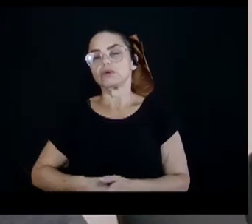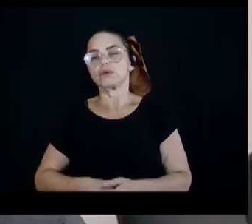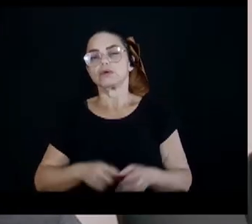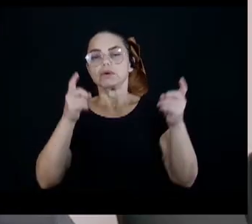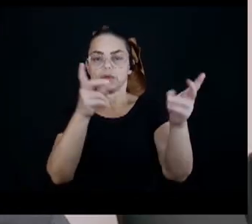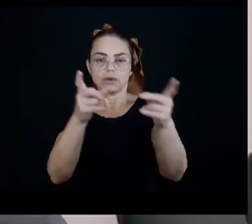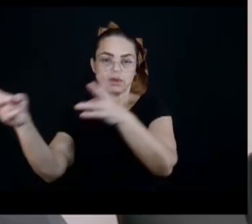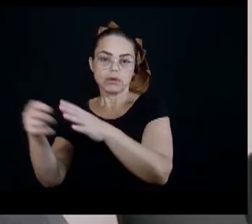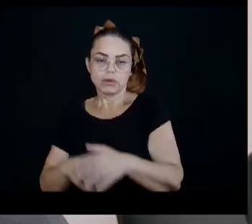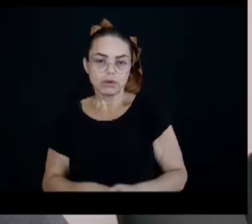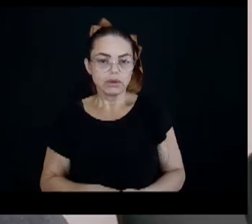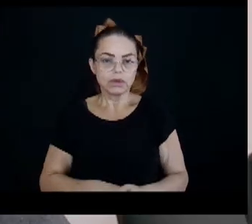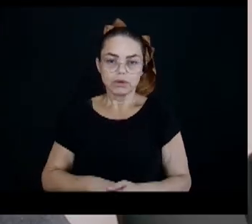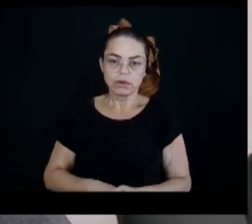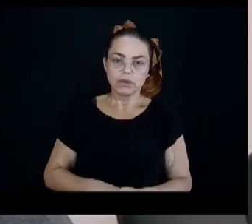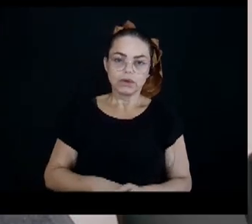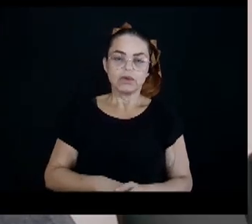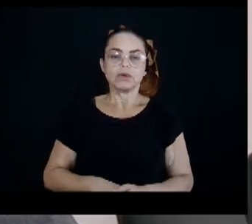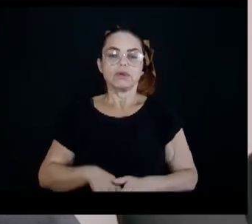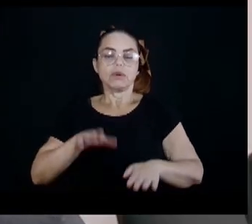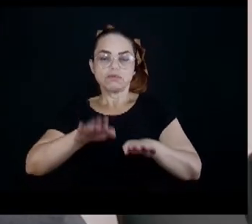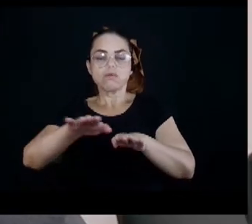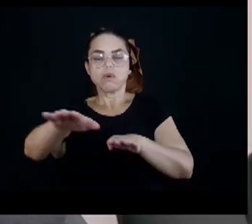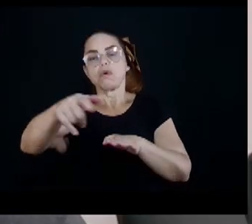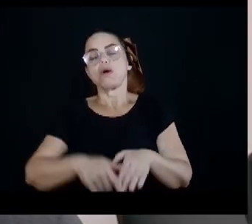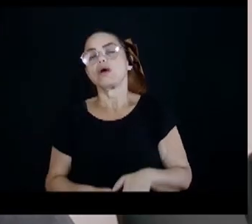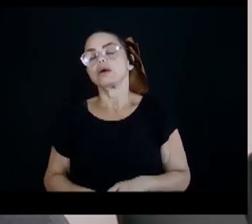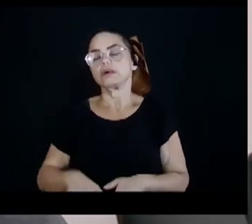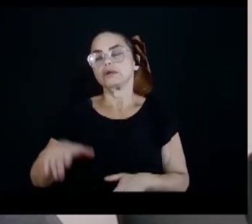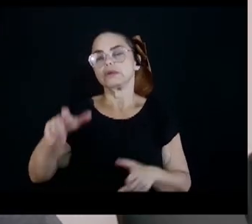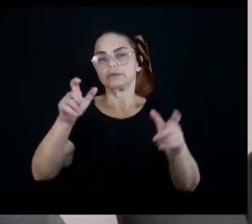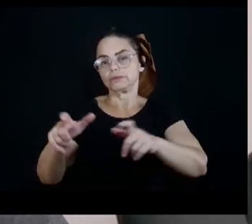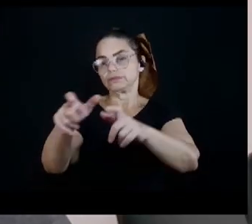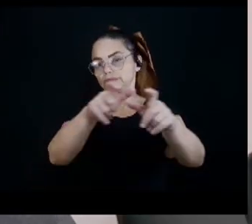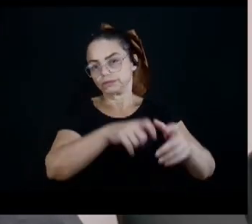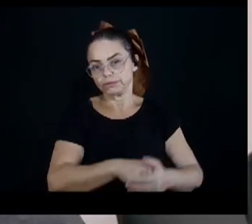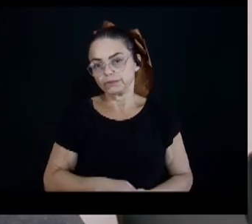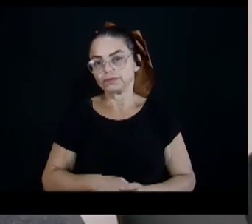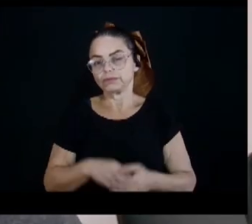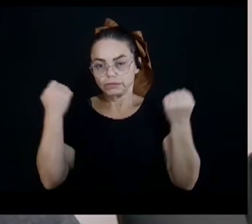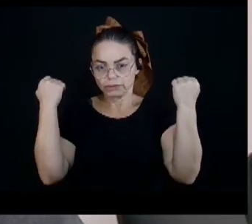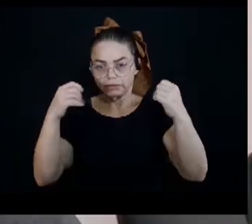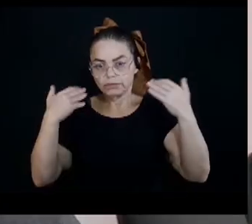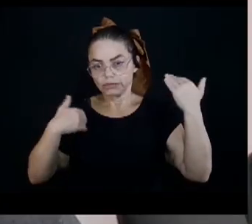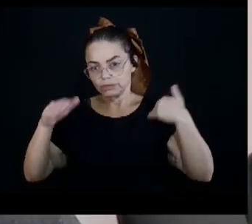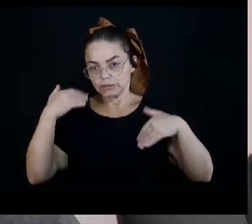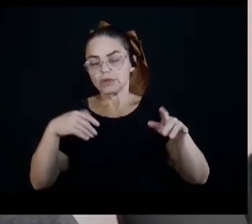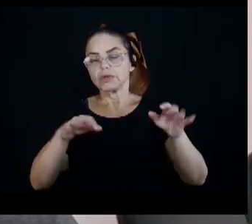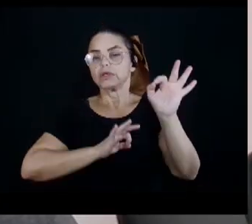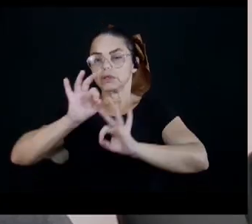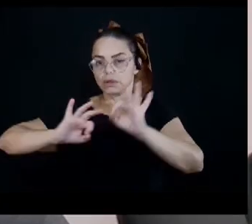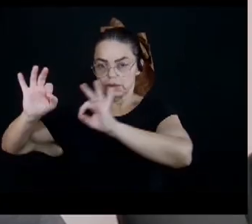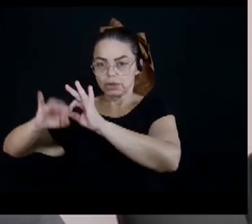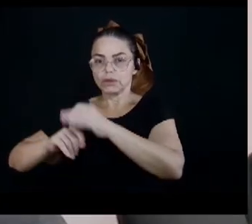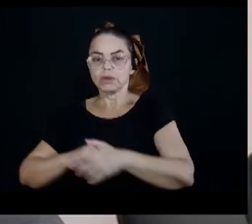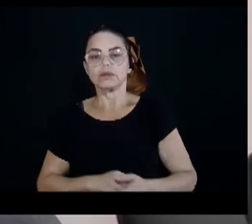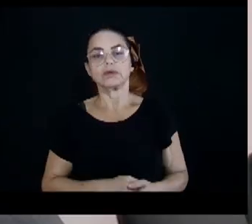de confecção, se os locais de lazer, eles não se prepararem para recepcionar